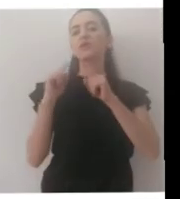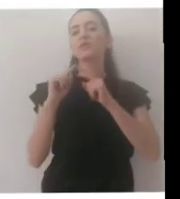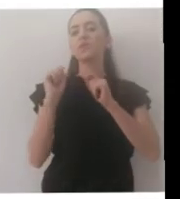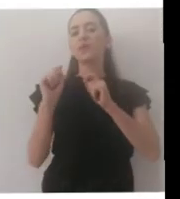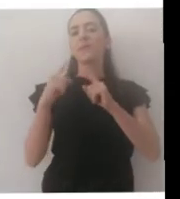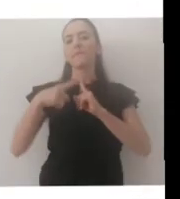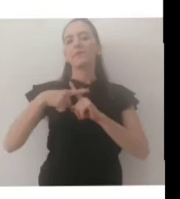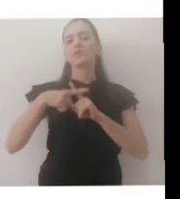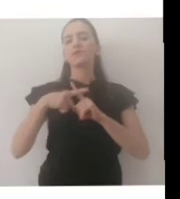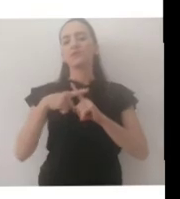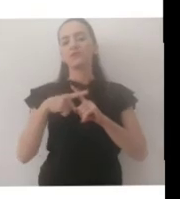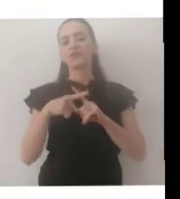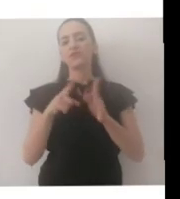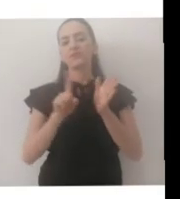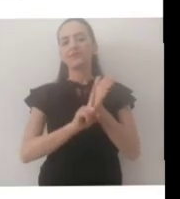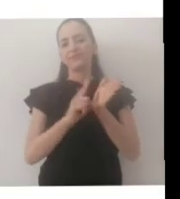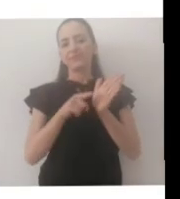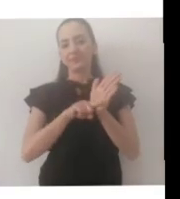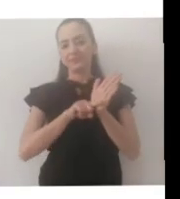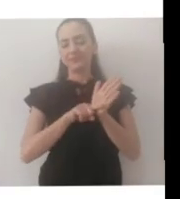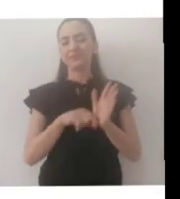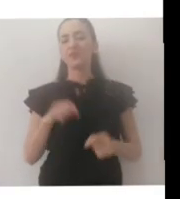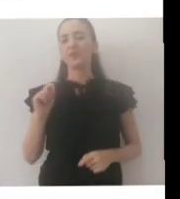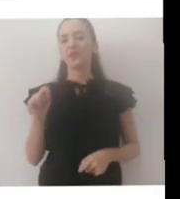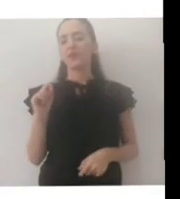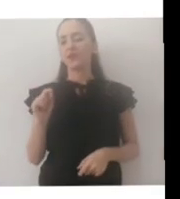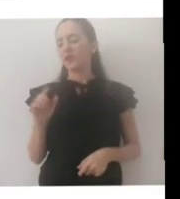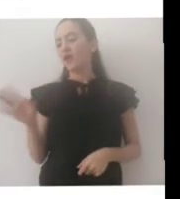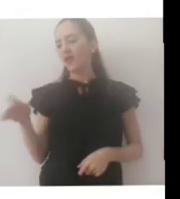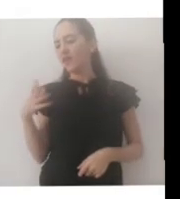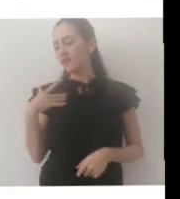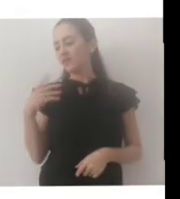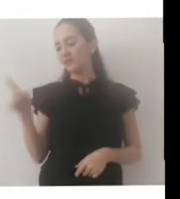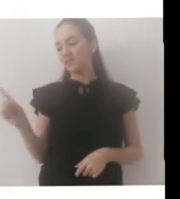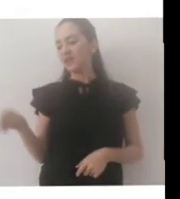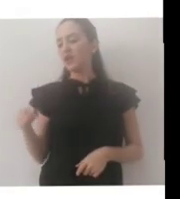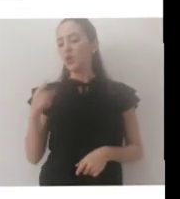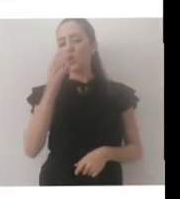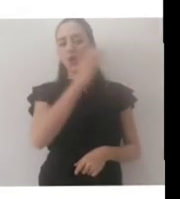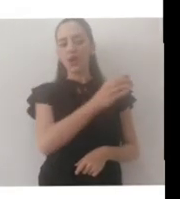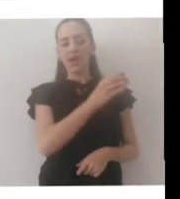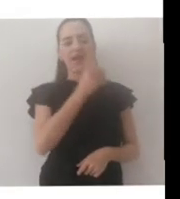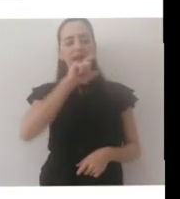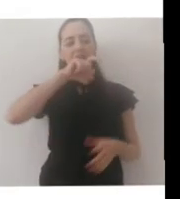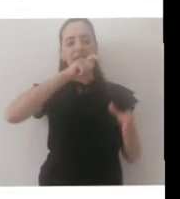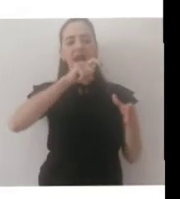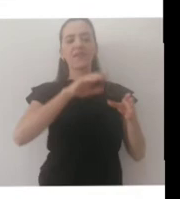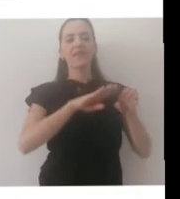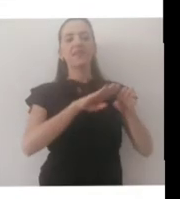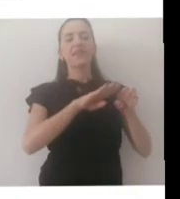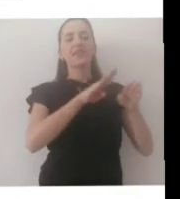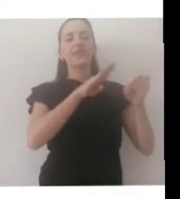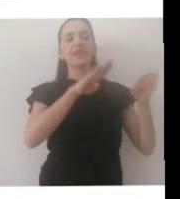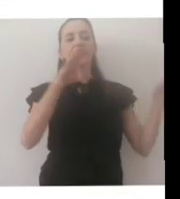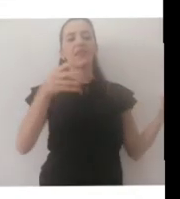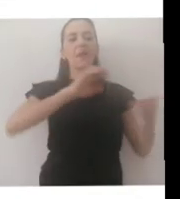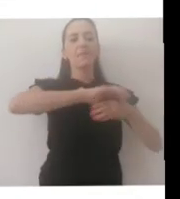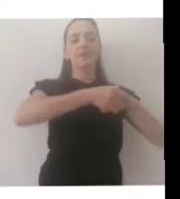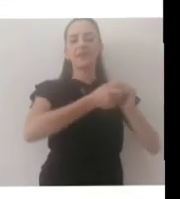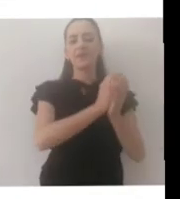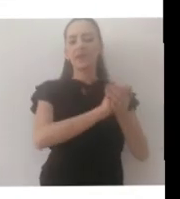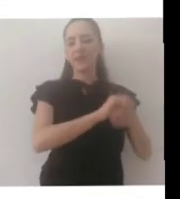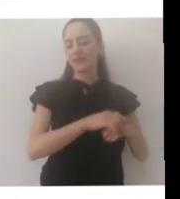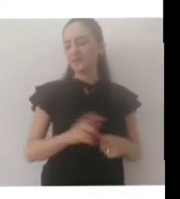vai botar em cima da mesa, vai desobedecer. Porque você deve ter uma comunicação positiva, que é, filho,